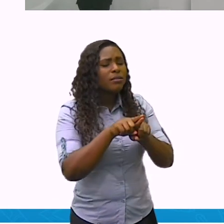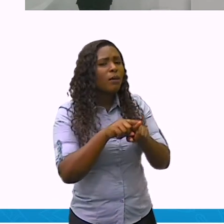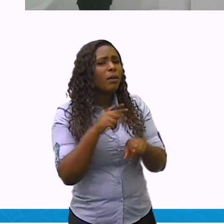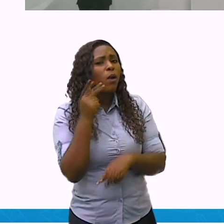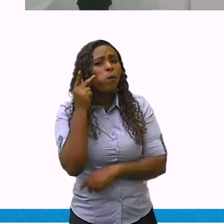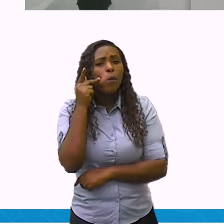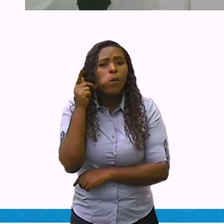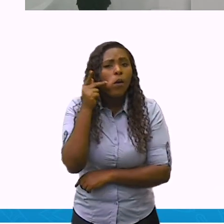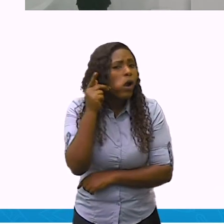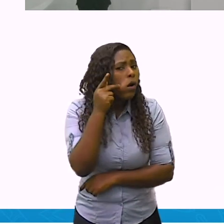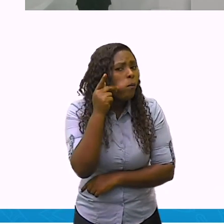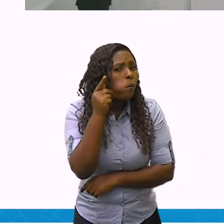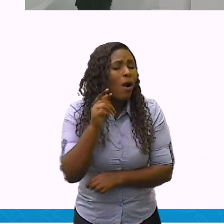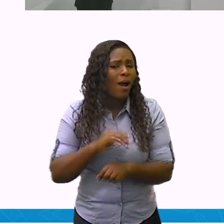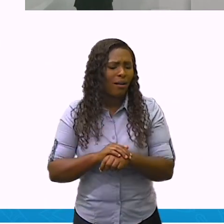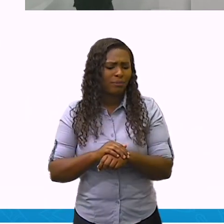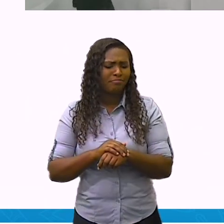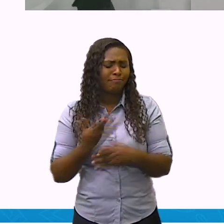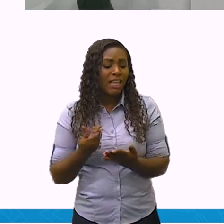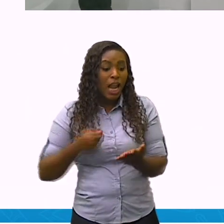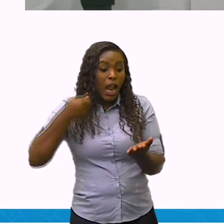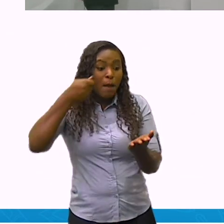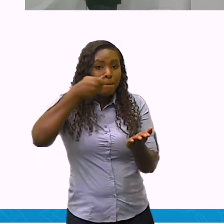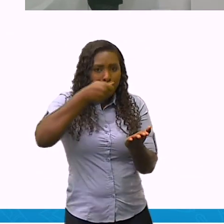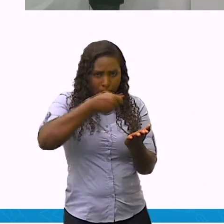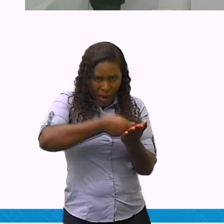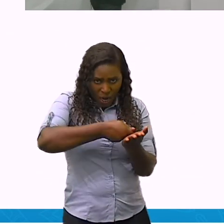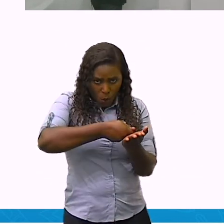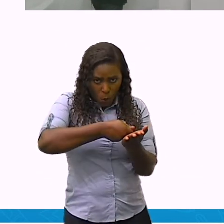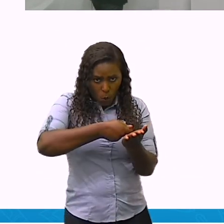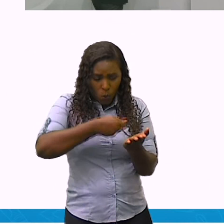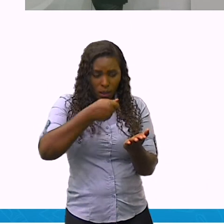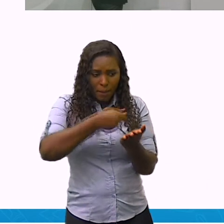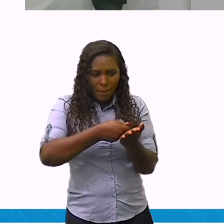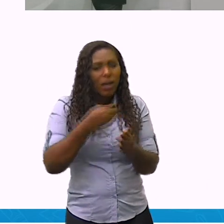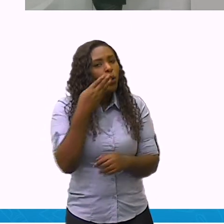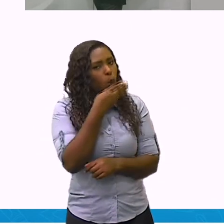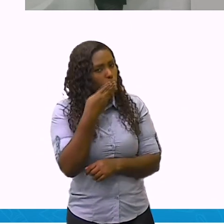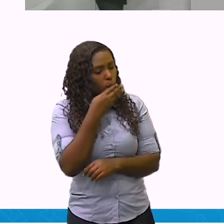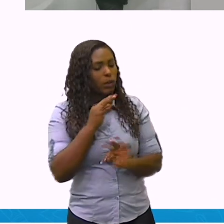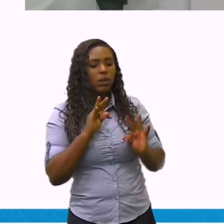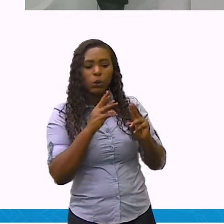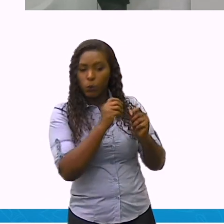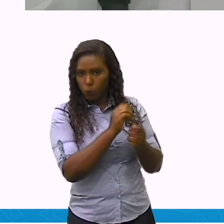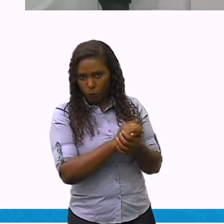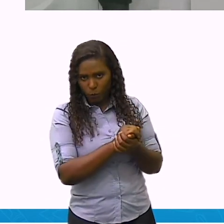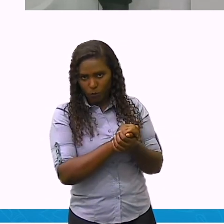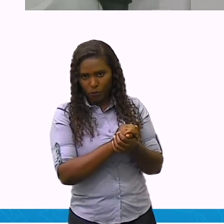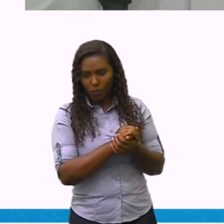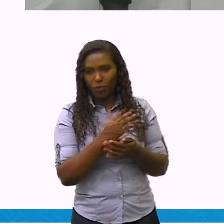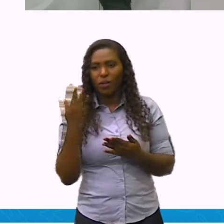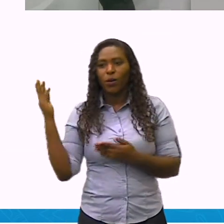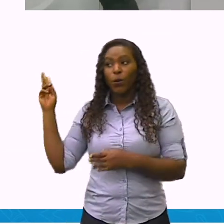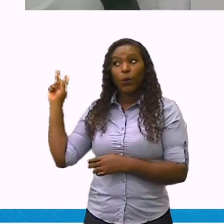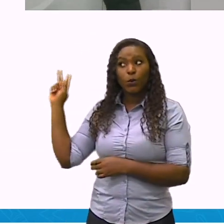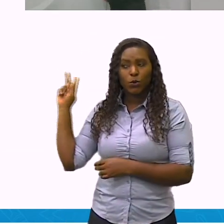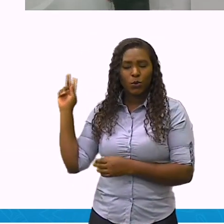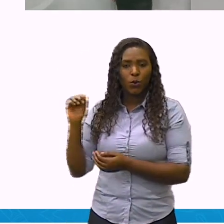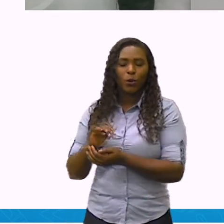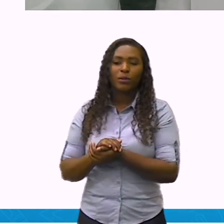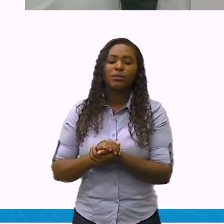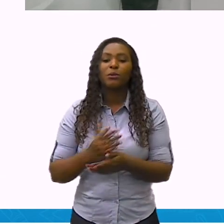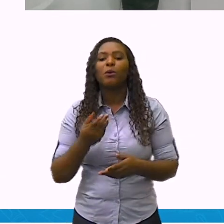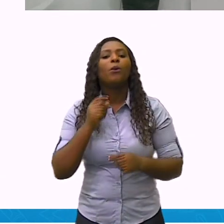Ele pagou os doces com uma nota. Vamos marcar aqui as notas que ele pagou. Ele pagou os doces com